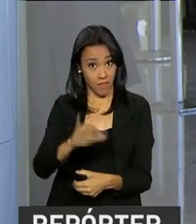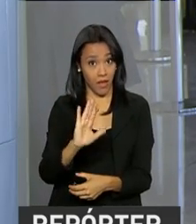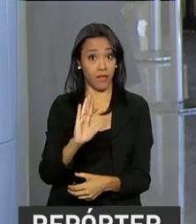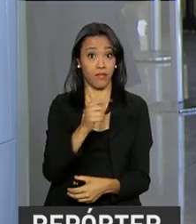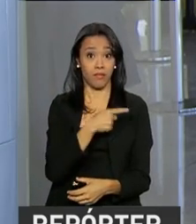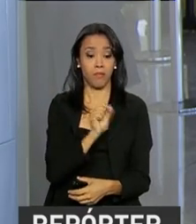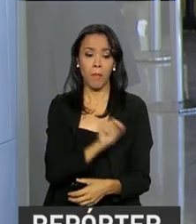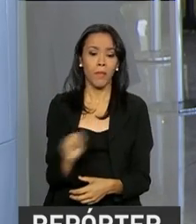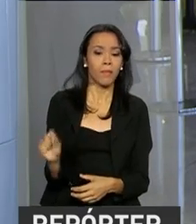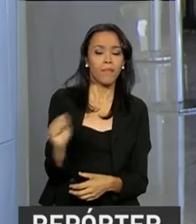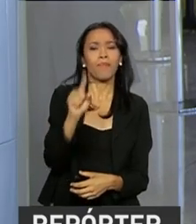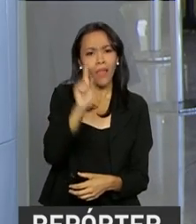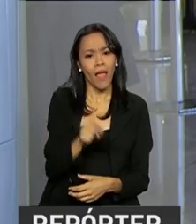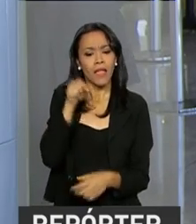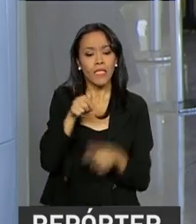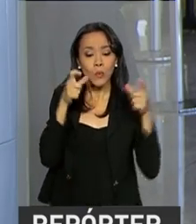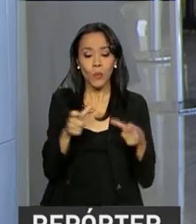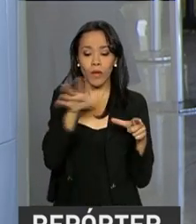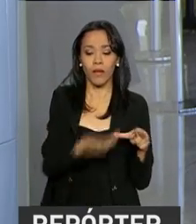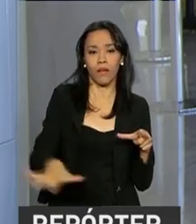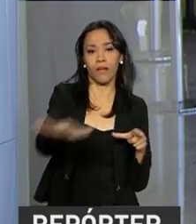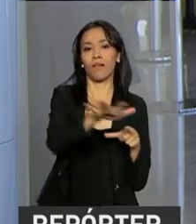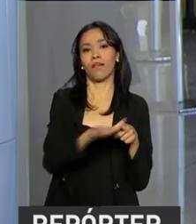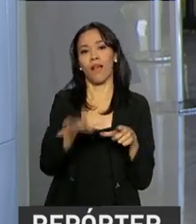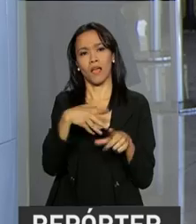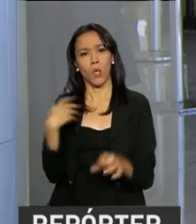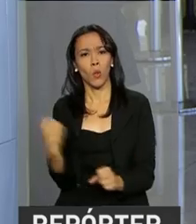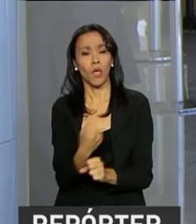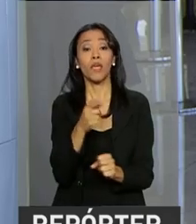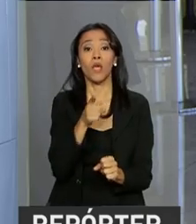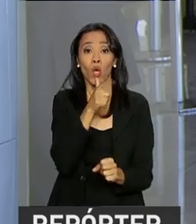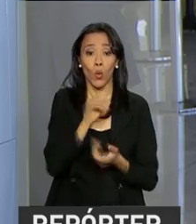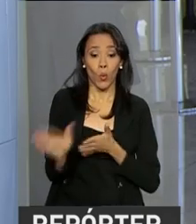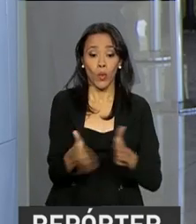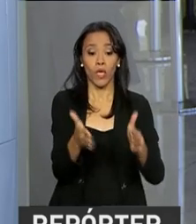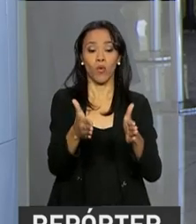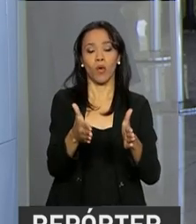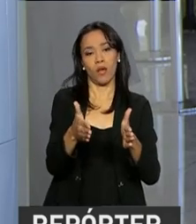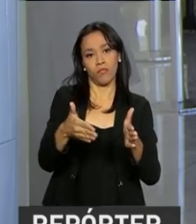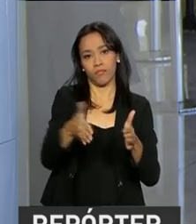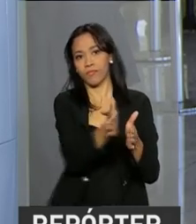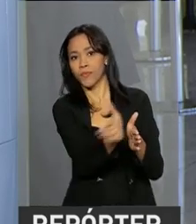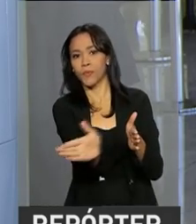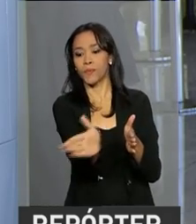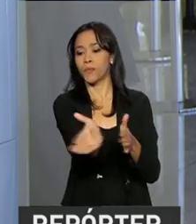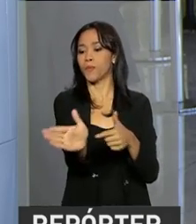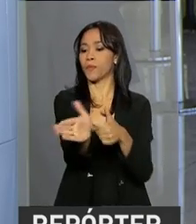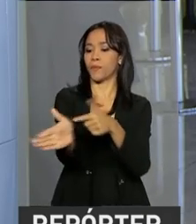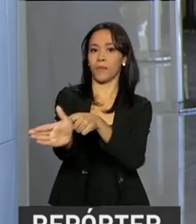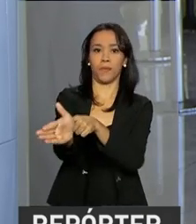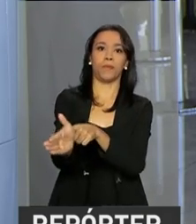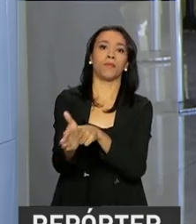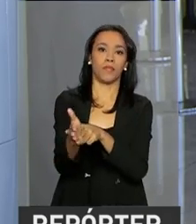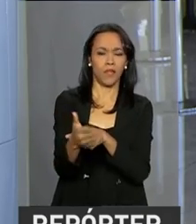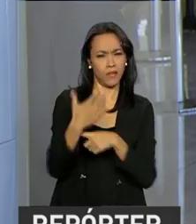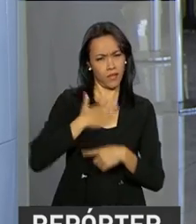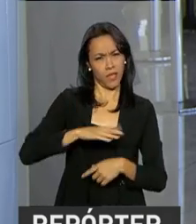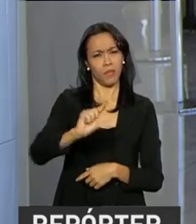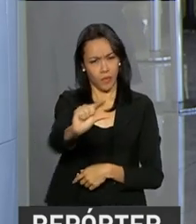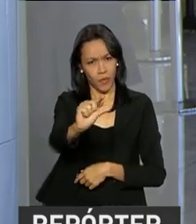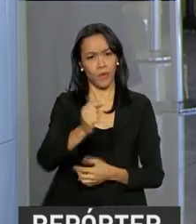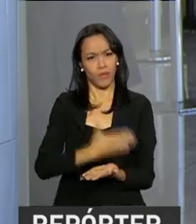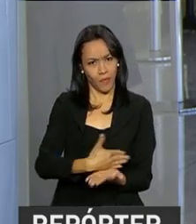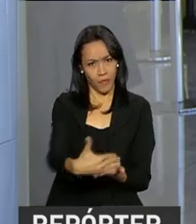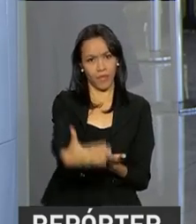do país, e também é nessa região onde ocorrem aí as obras de transposição do Rio São Francisco. Depois dessa cerimônia, que deve começar daqui a